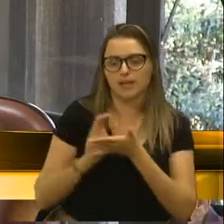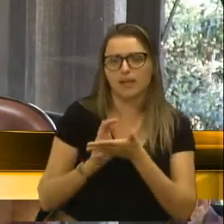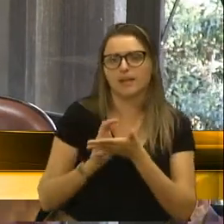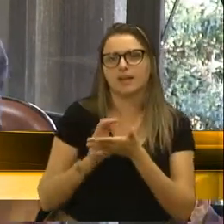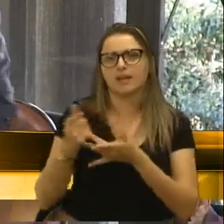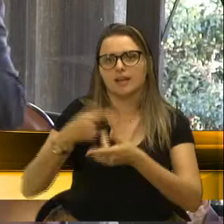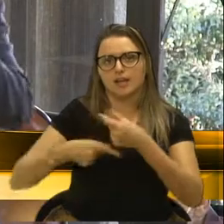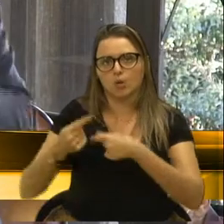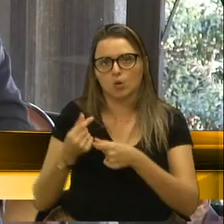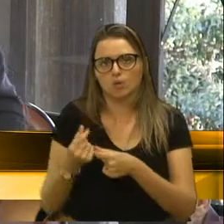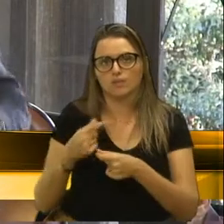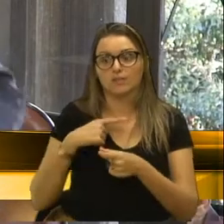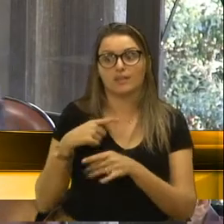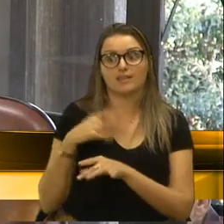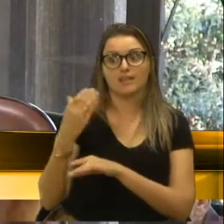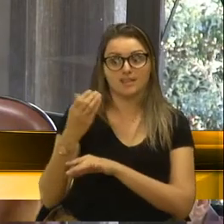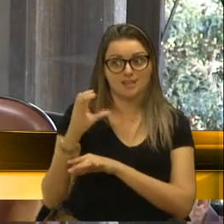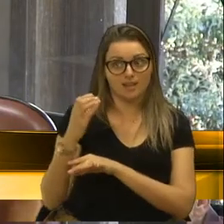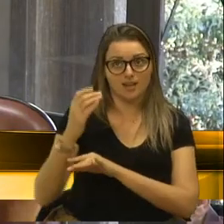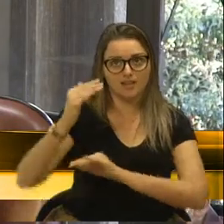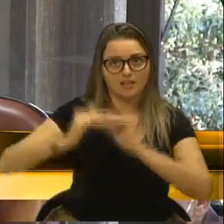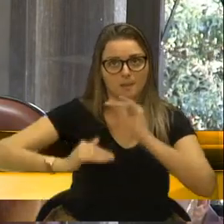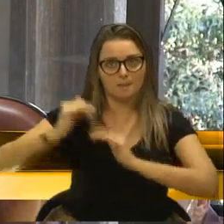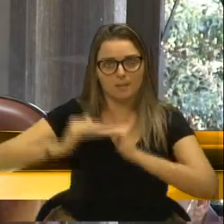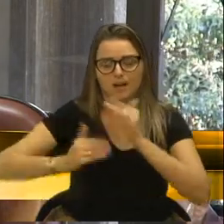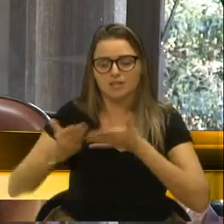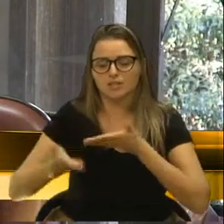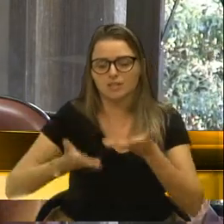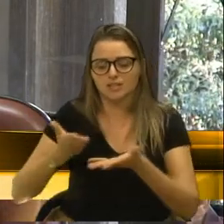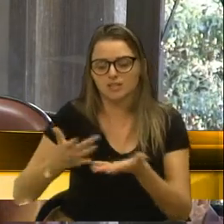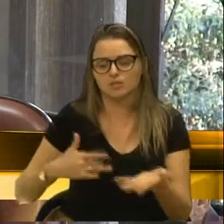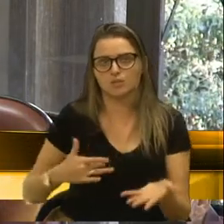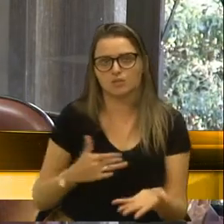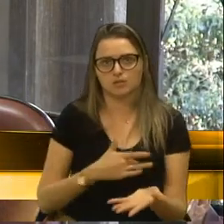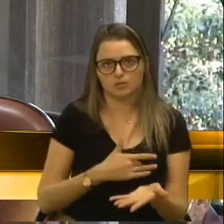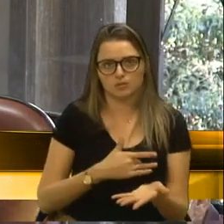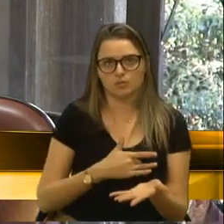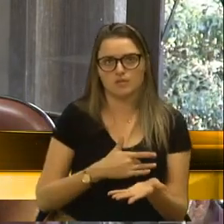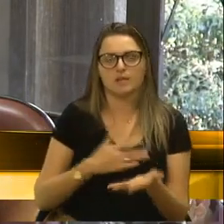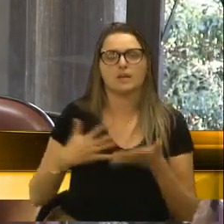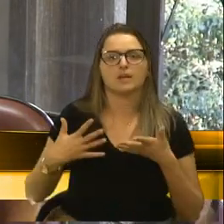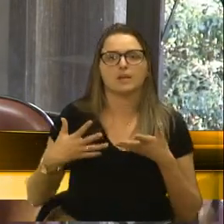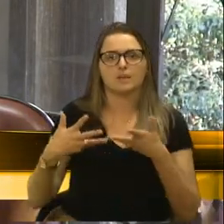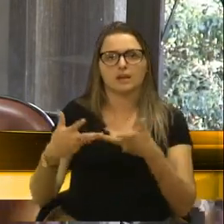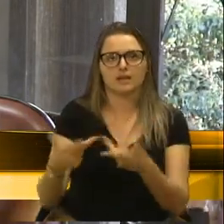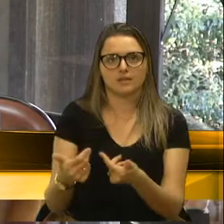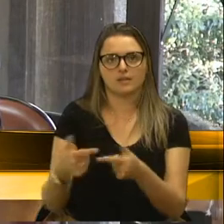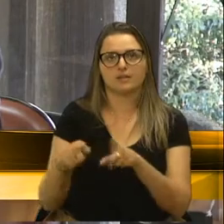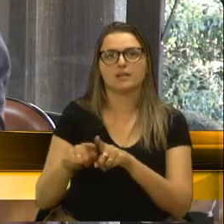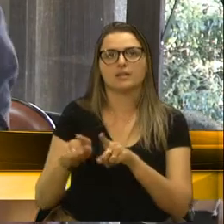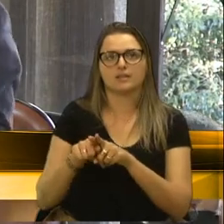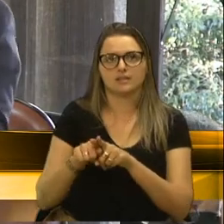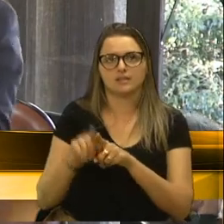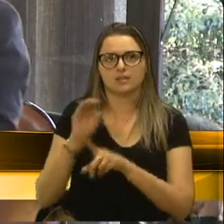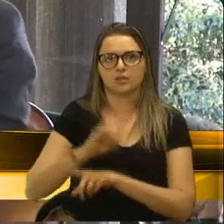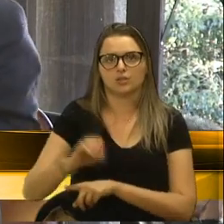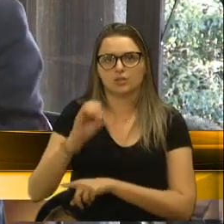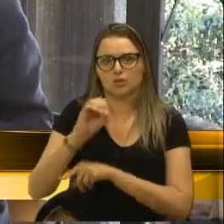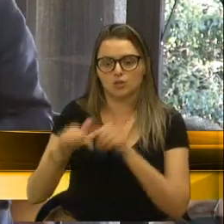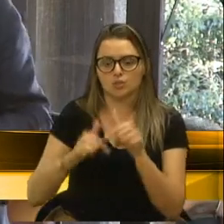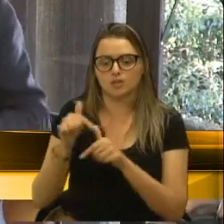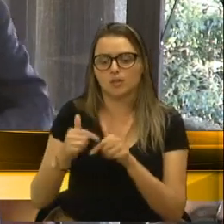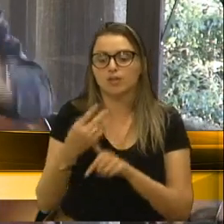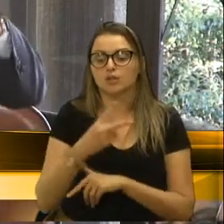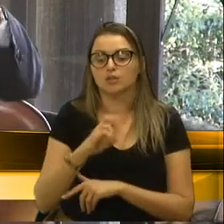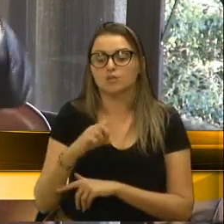ter a ciência aplicada no atendimento à saúde, enfim, excelência em serviços. Eu, desde